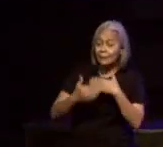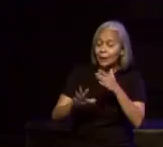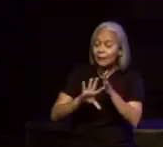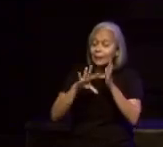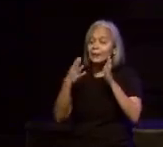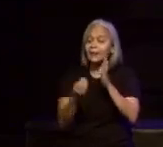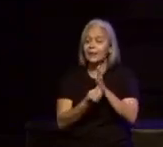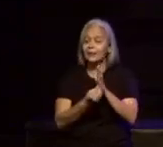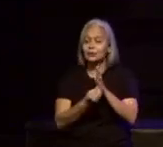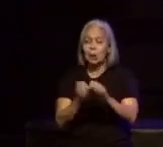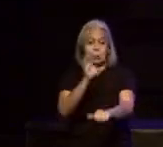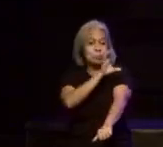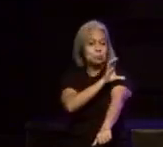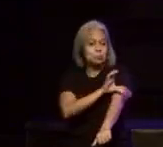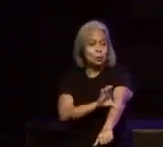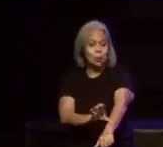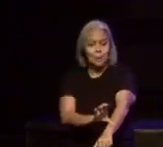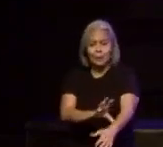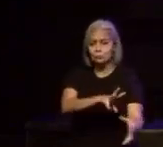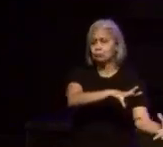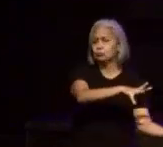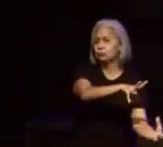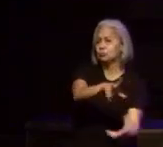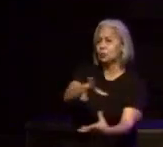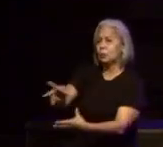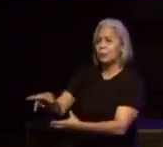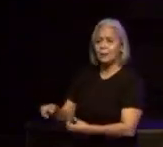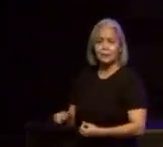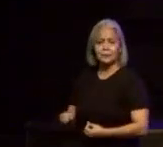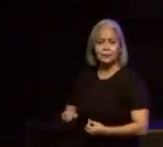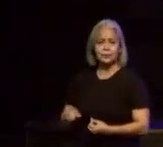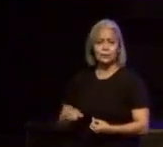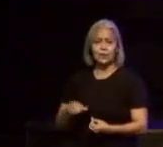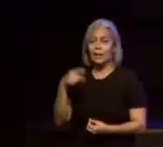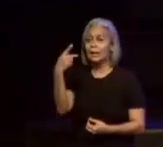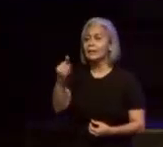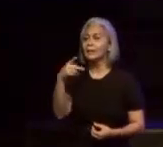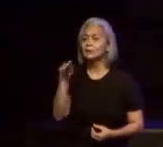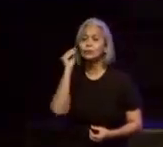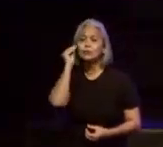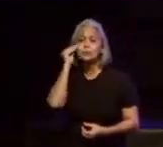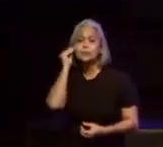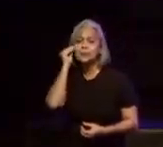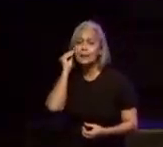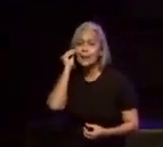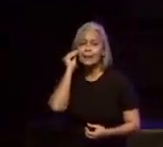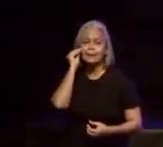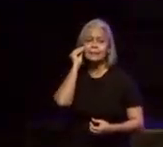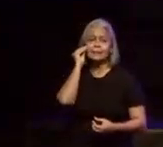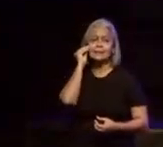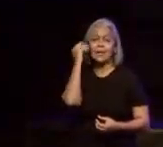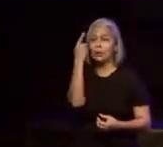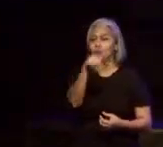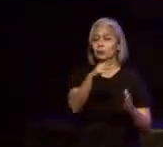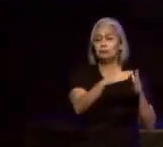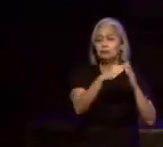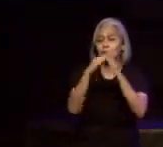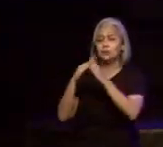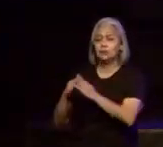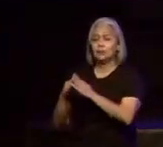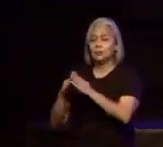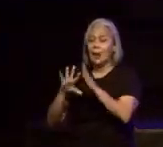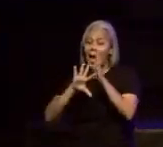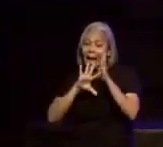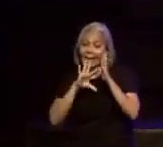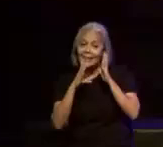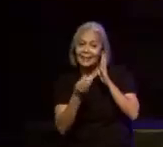seja culturalmente, ou seja globalmente, seja no mundo inteiro, seja na sua experiência de vida, seja na sua vizinhança. A igreja é